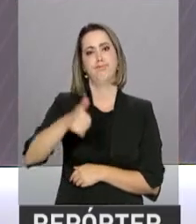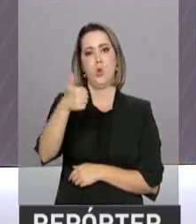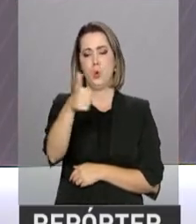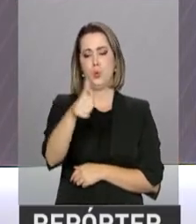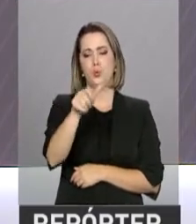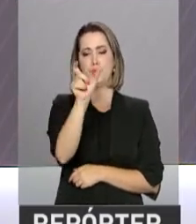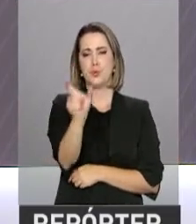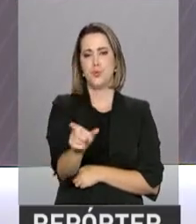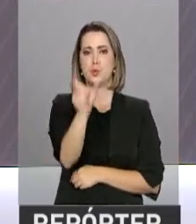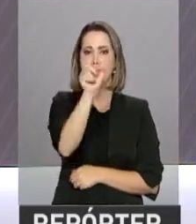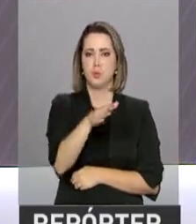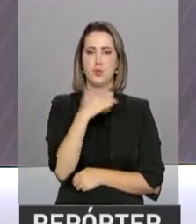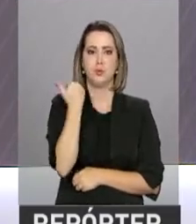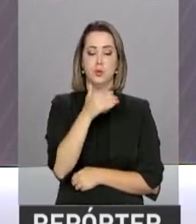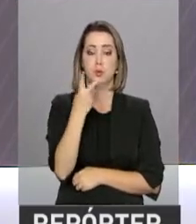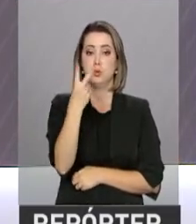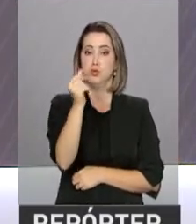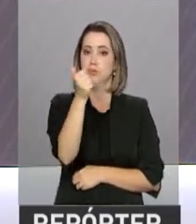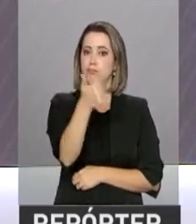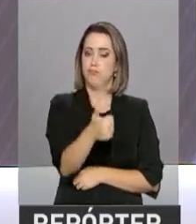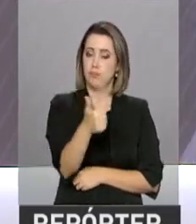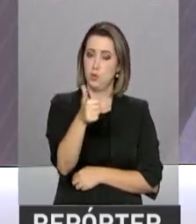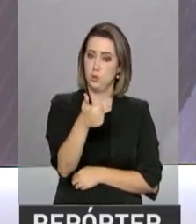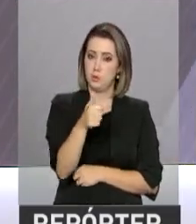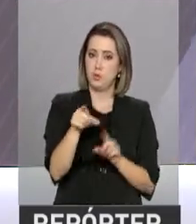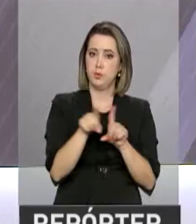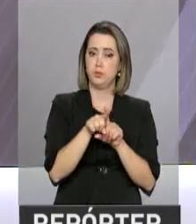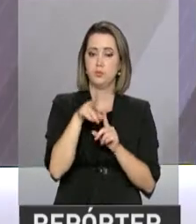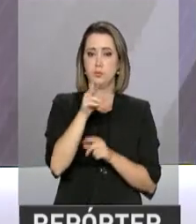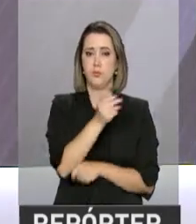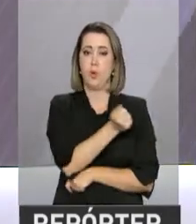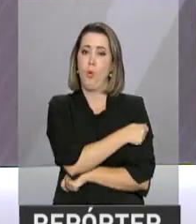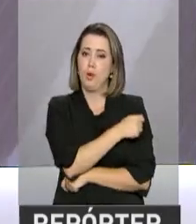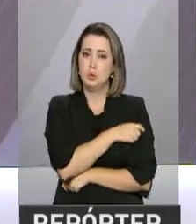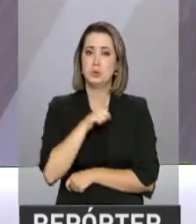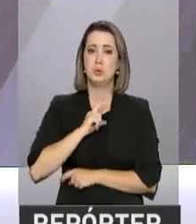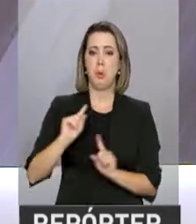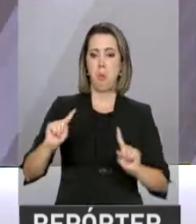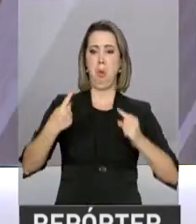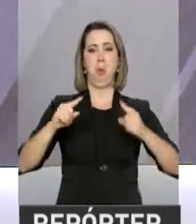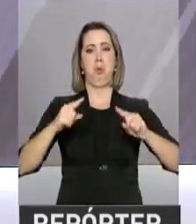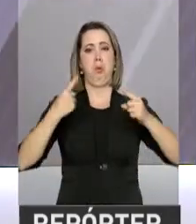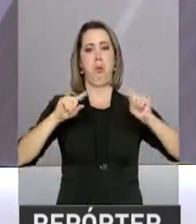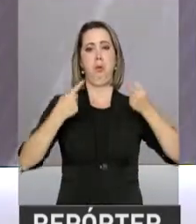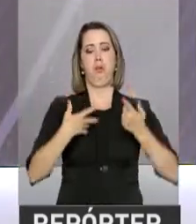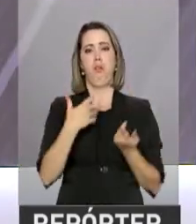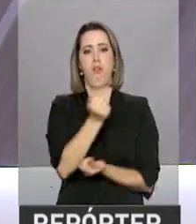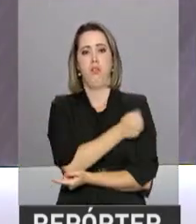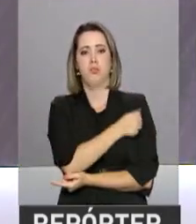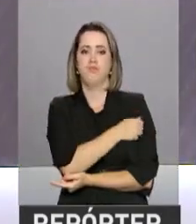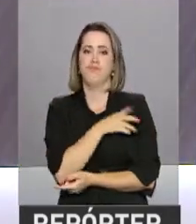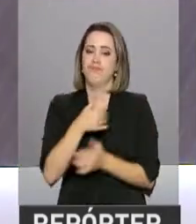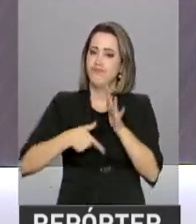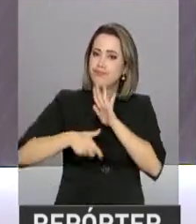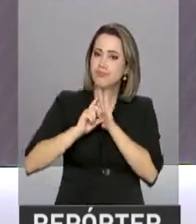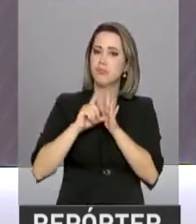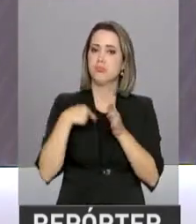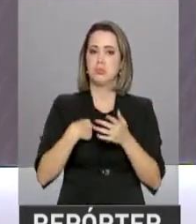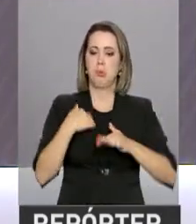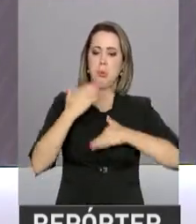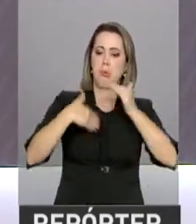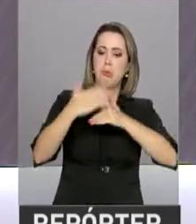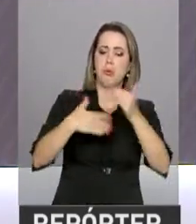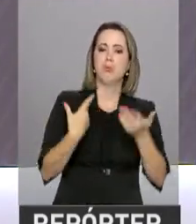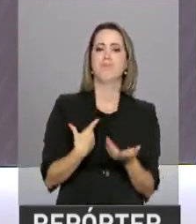11 delas em 2011 o estudante teria sofrido assédios quando alunos da instituição o que teria motivado